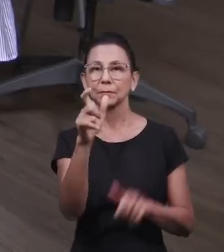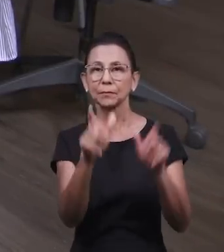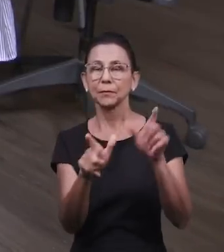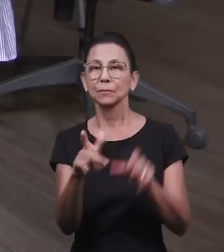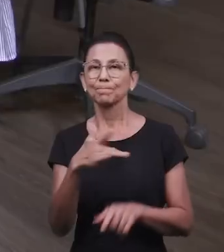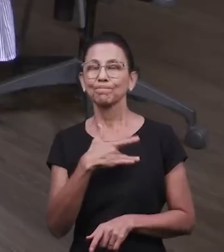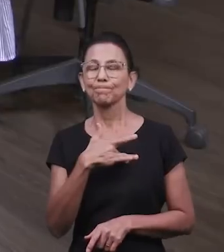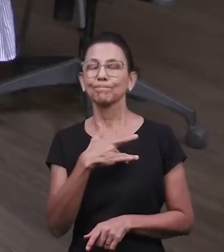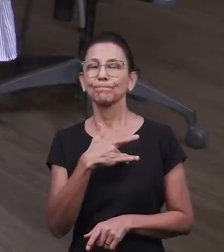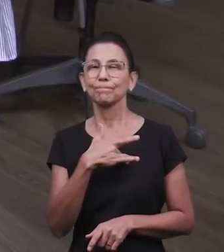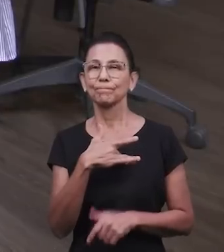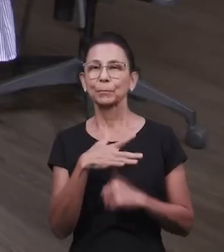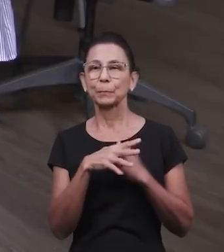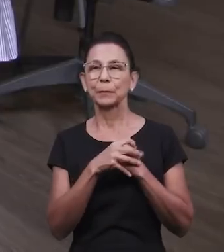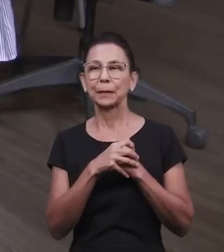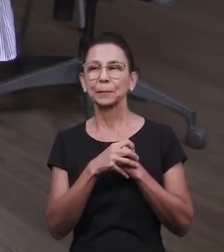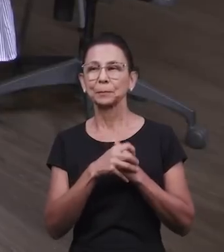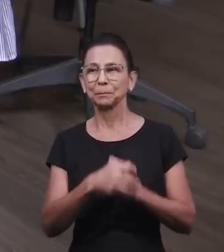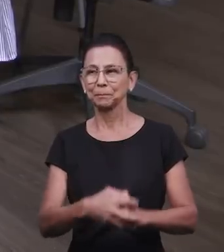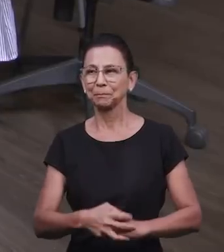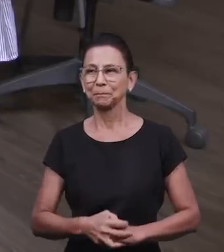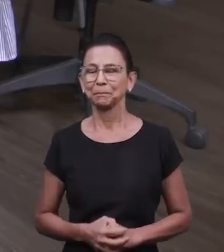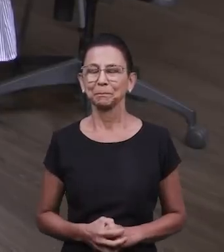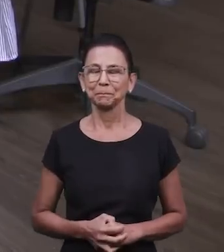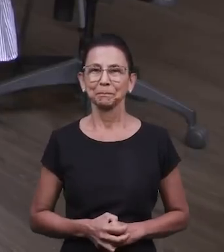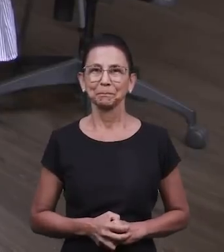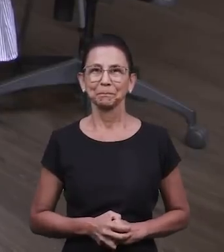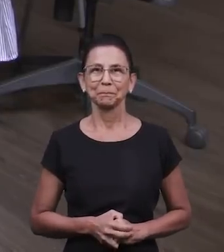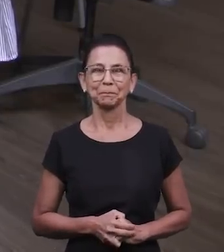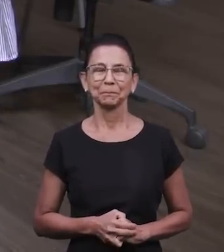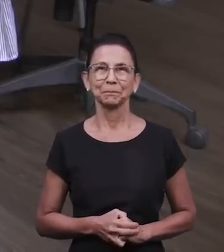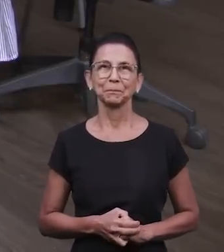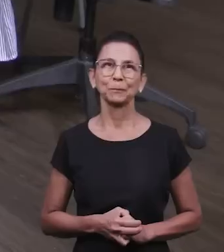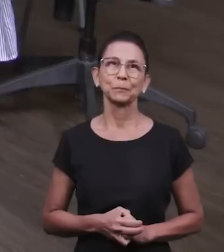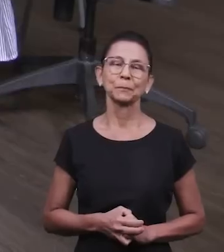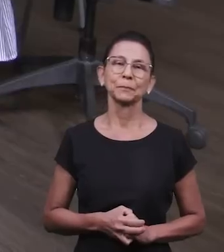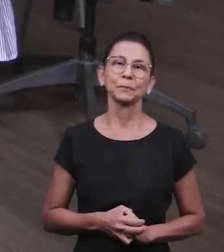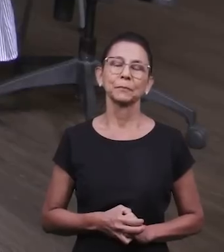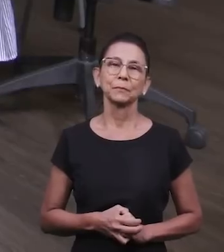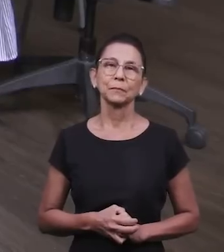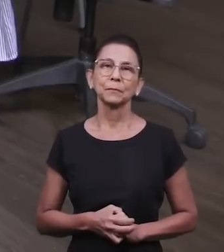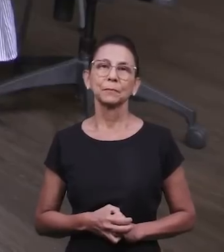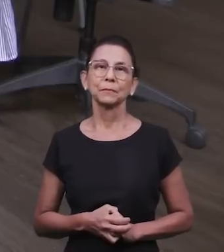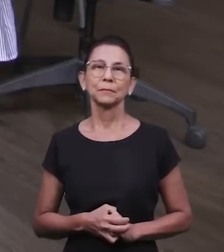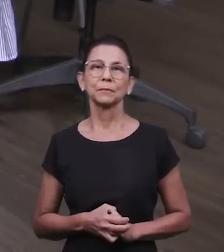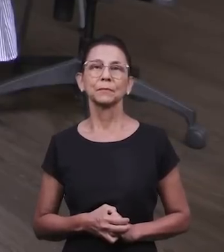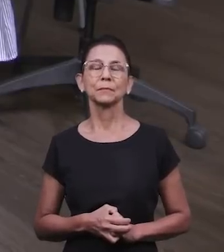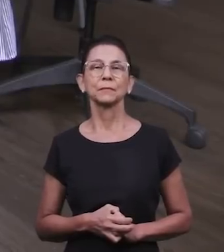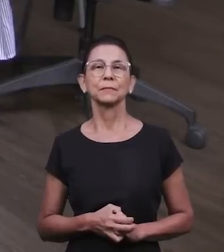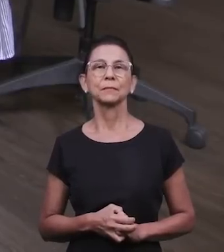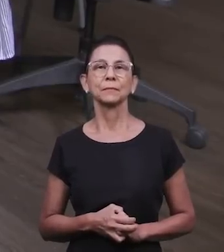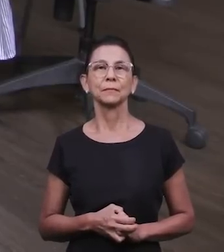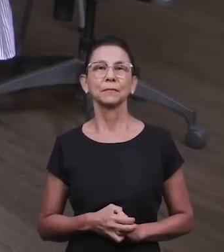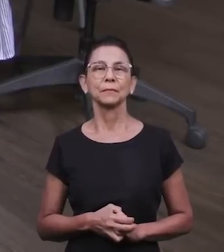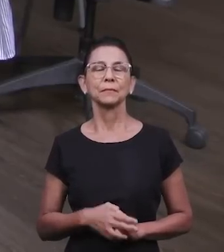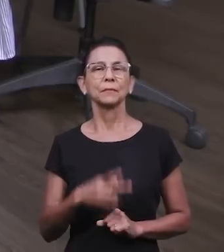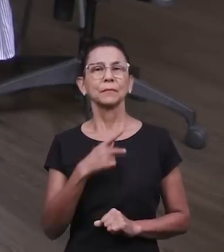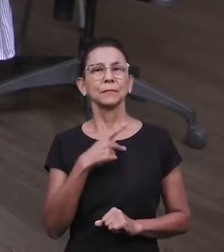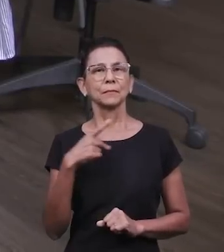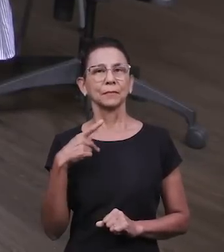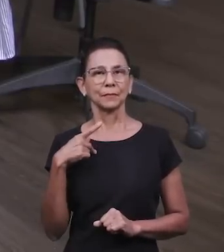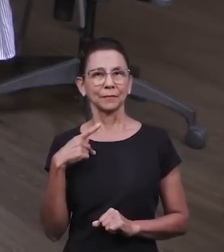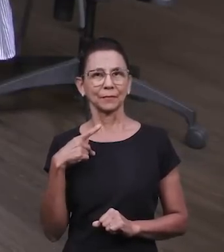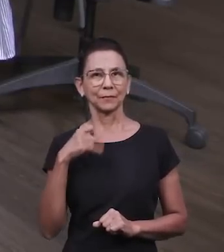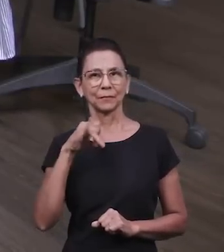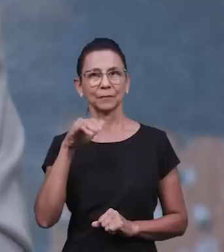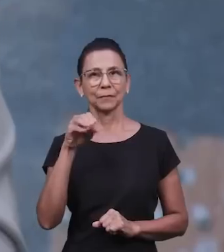mensagens. Amém? Bom, por falar em mensagem, nós temos uma mensagem que foi gravada pelo pastor Josiel, da Igreja